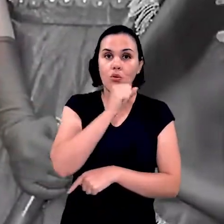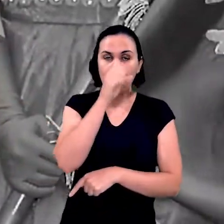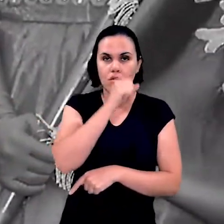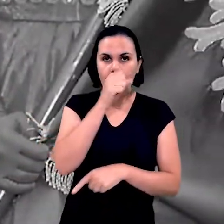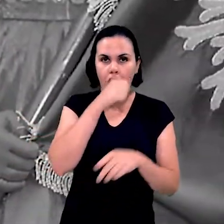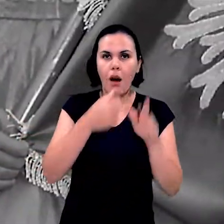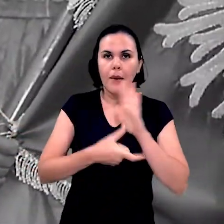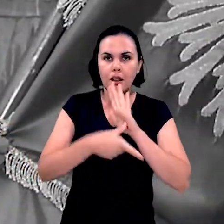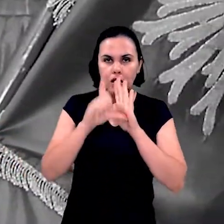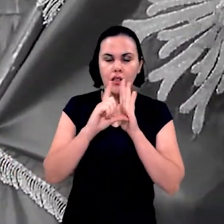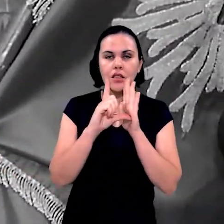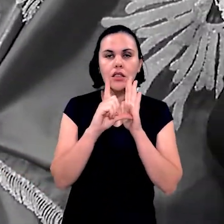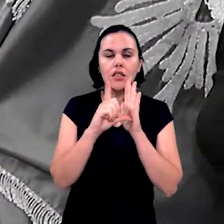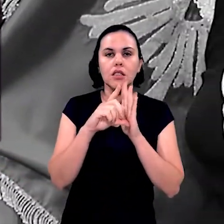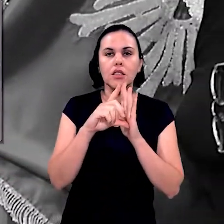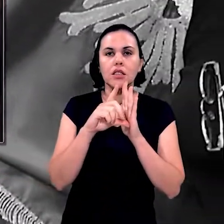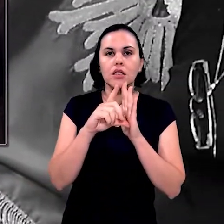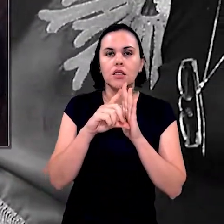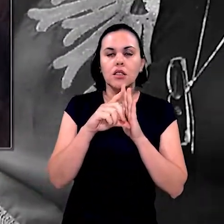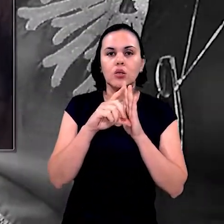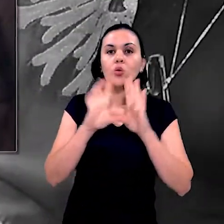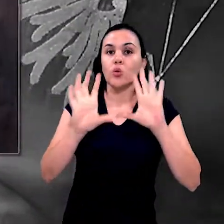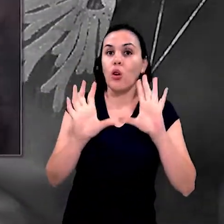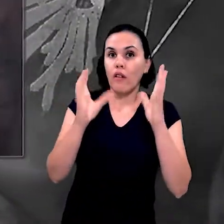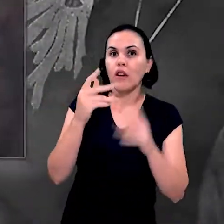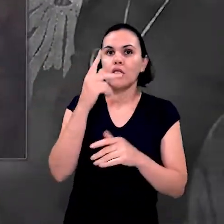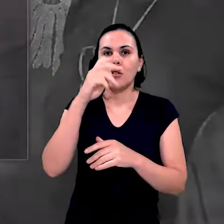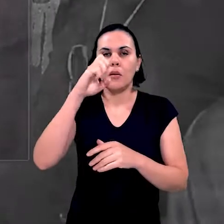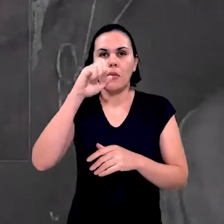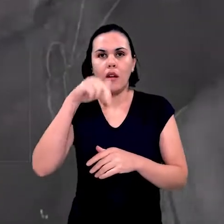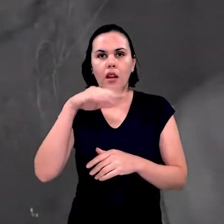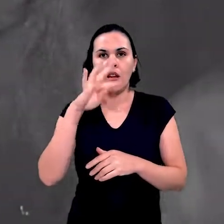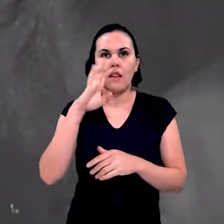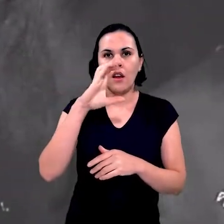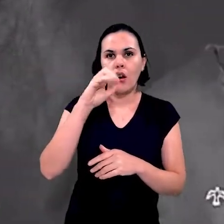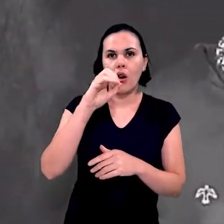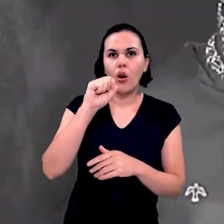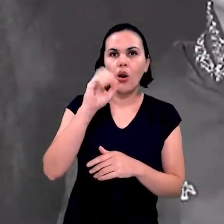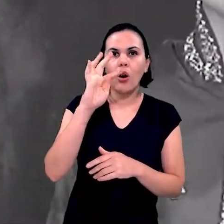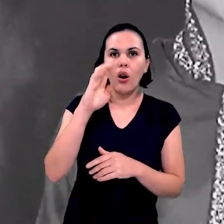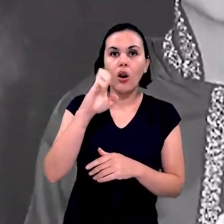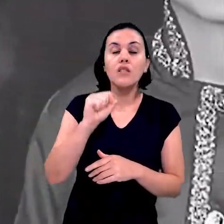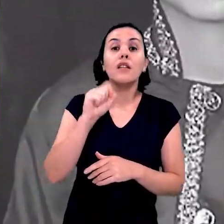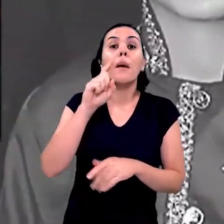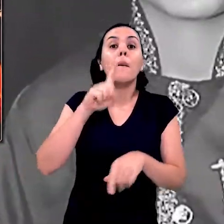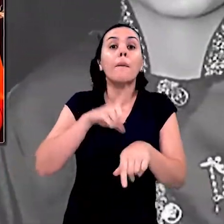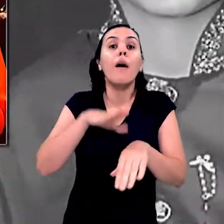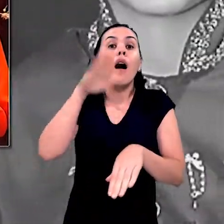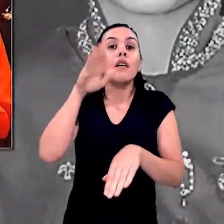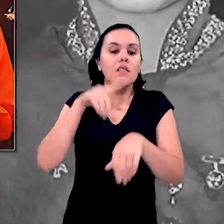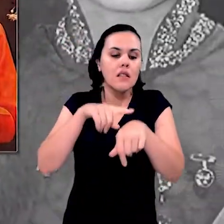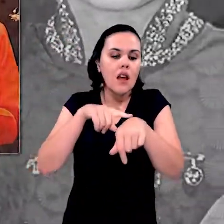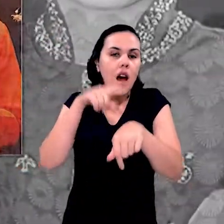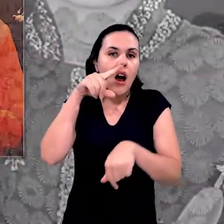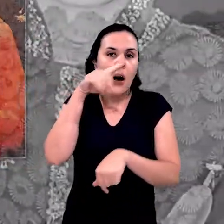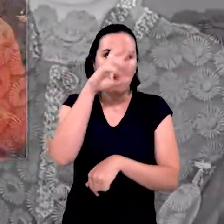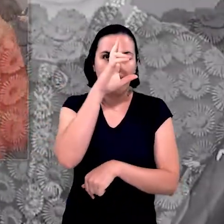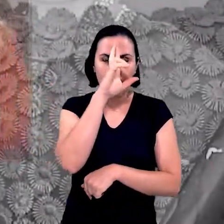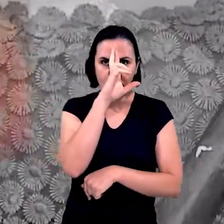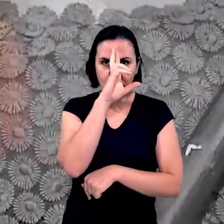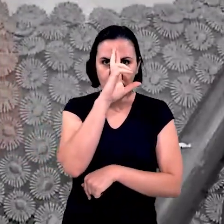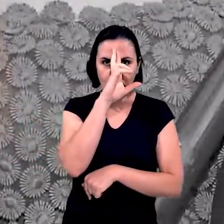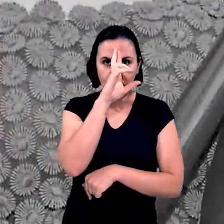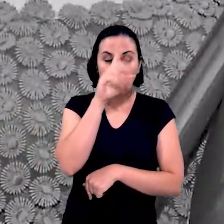no sábado que antecede a solenidade de Pentecostes, mas é ao meio-dia. Então